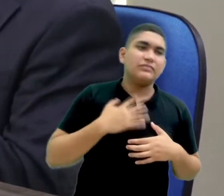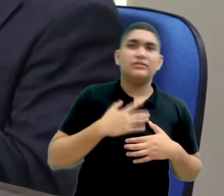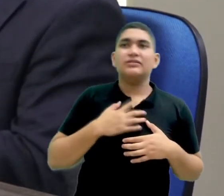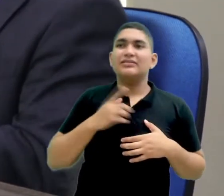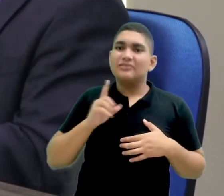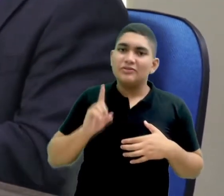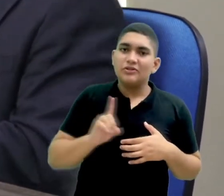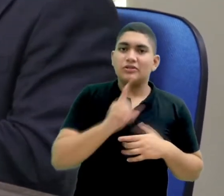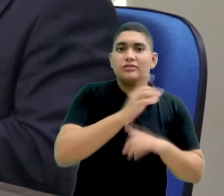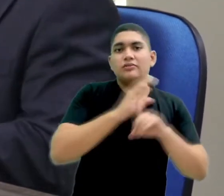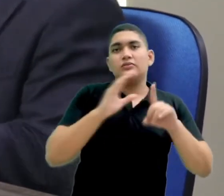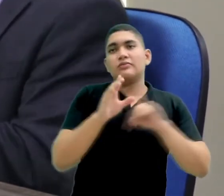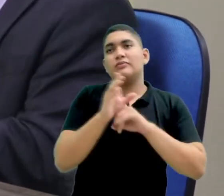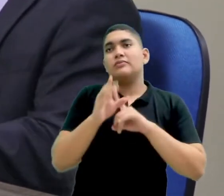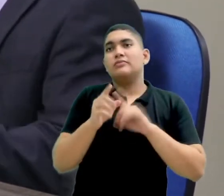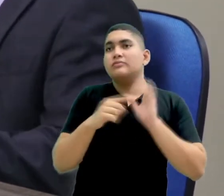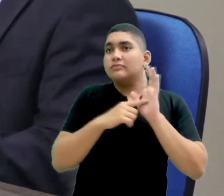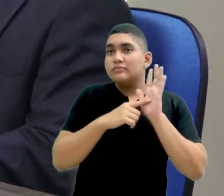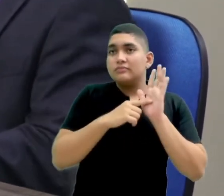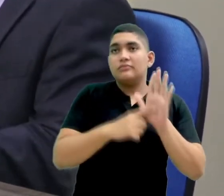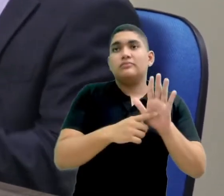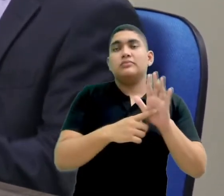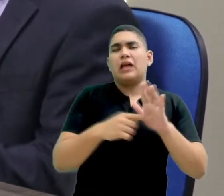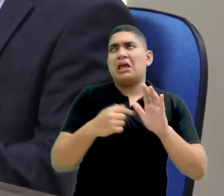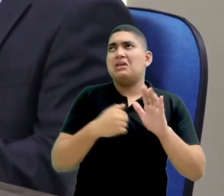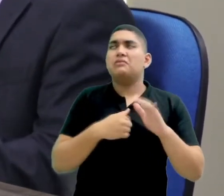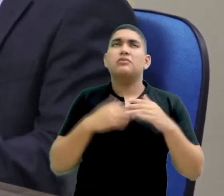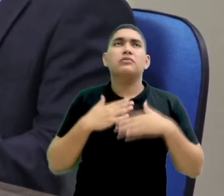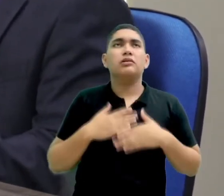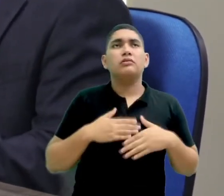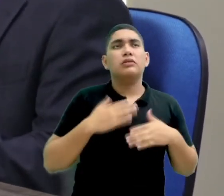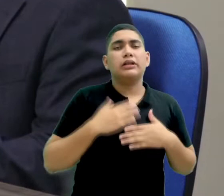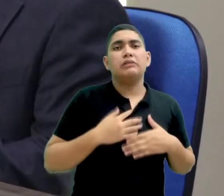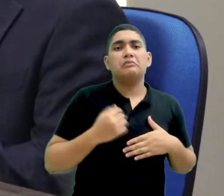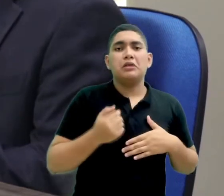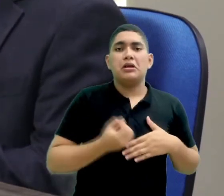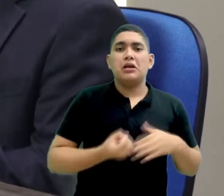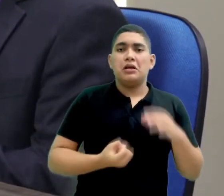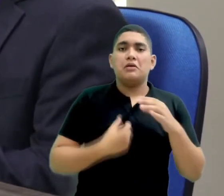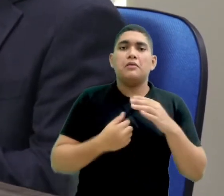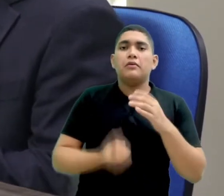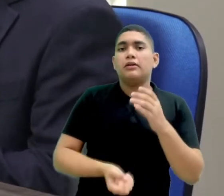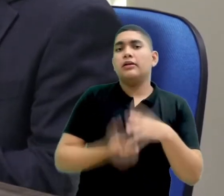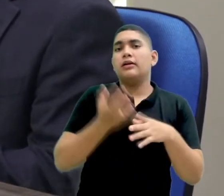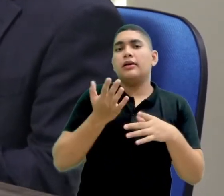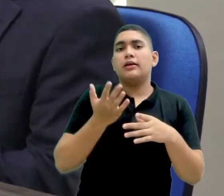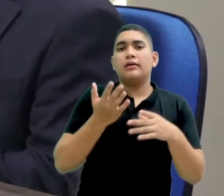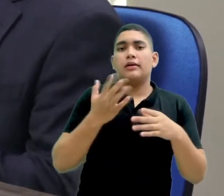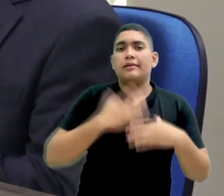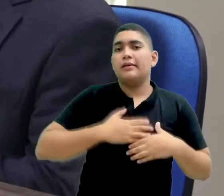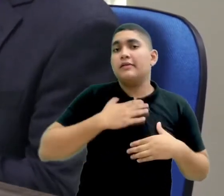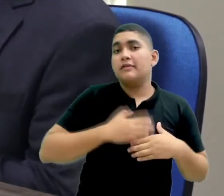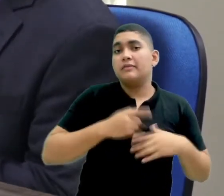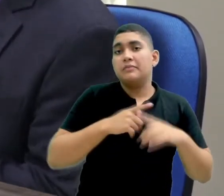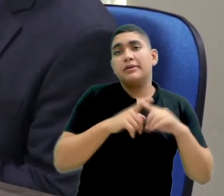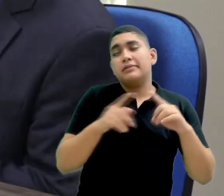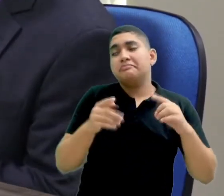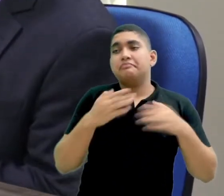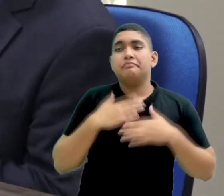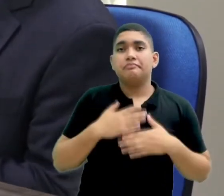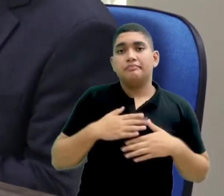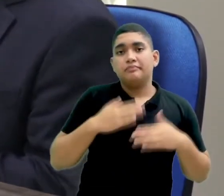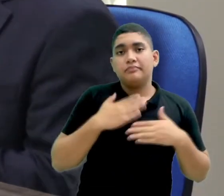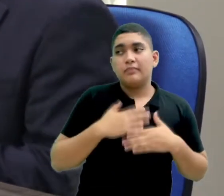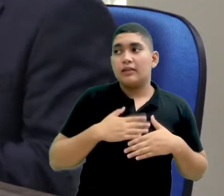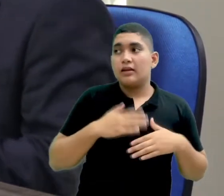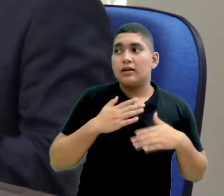não consegue nem se apresentar, mas o outro não, eu estou tranquilo, eu causei, mas eu estou ok. Jesus está dizendo, não, muito mais importante do